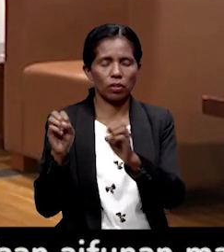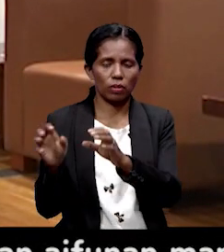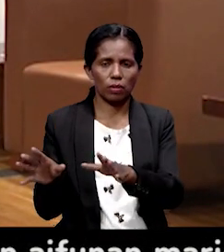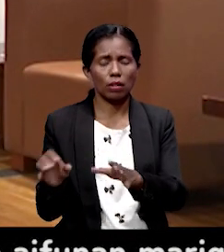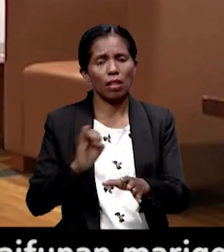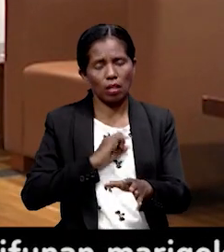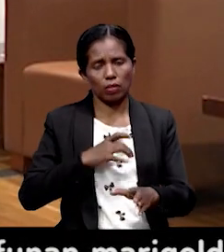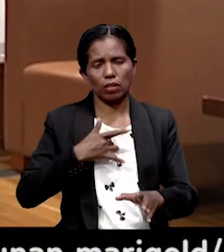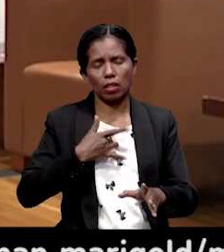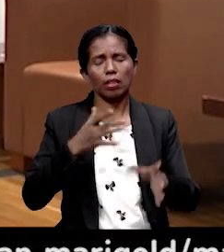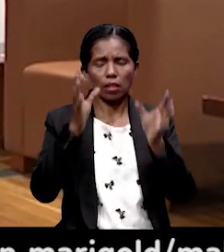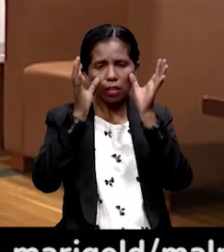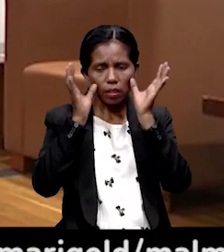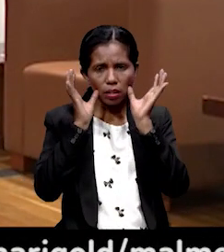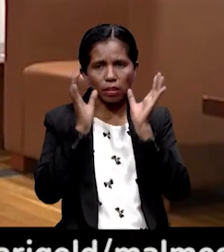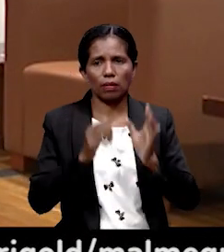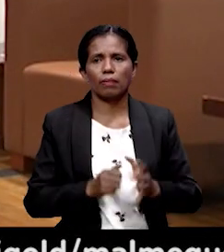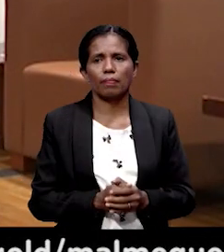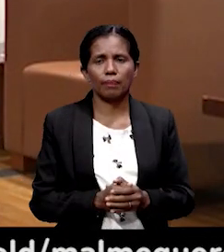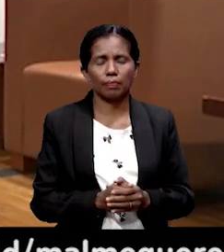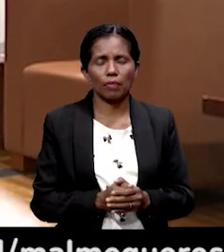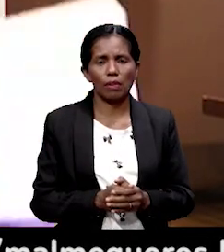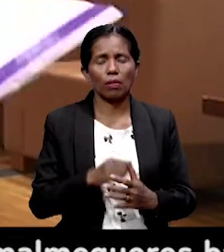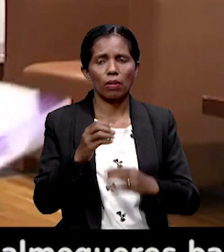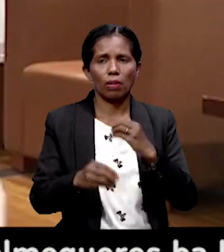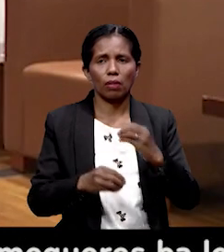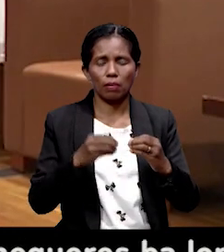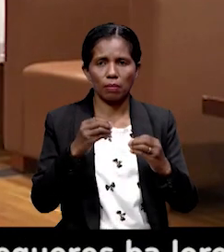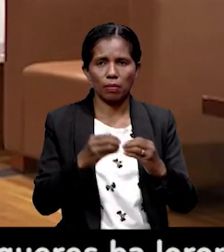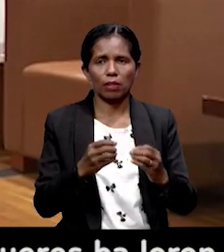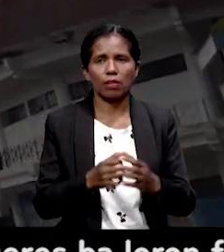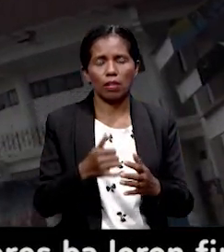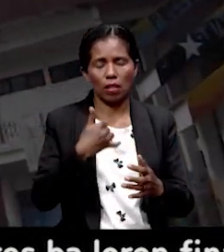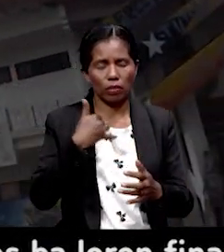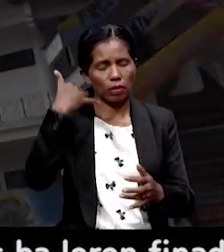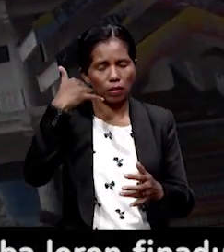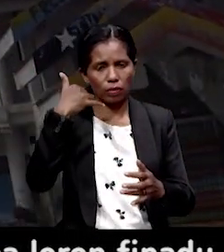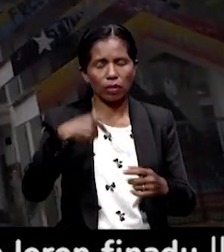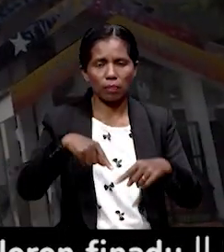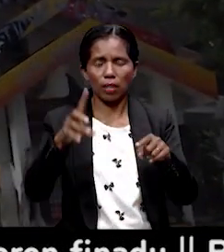fiquei muito triste e quando soube disso telefonei imediatamente para Dile.